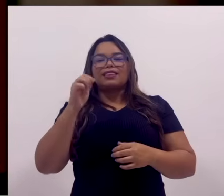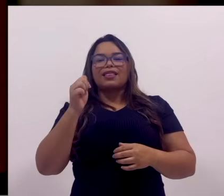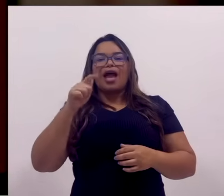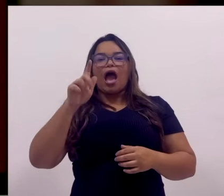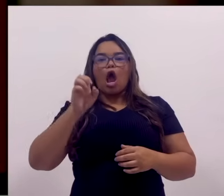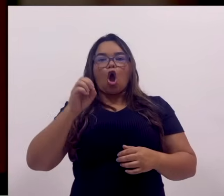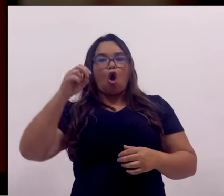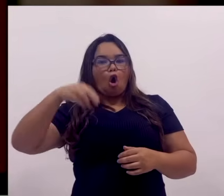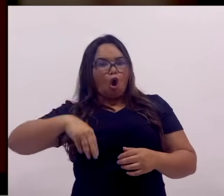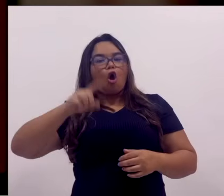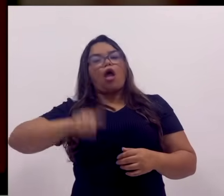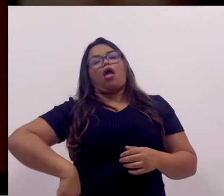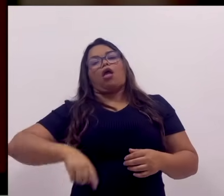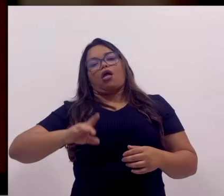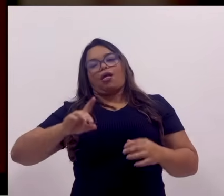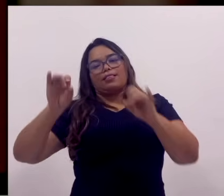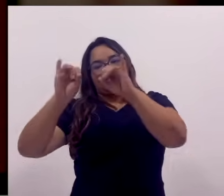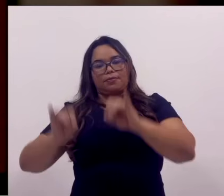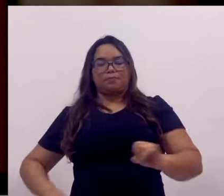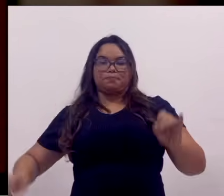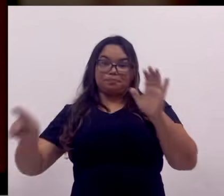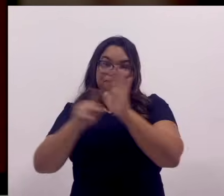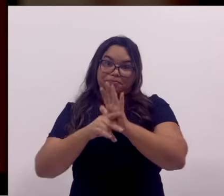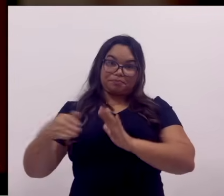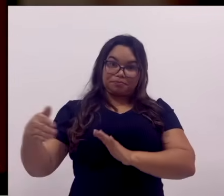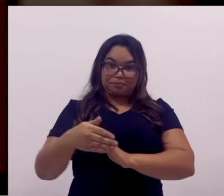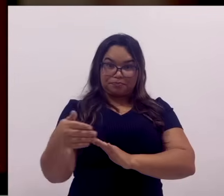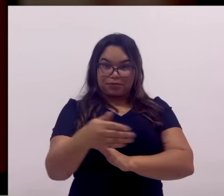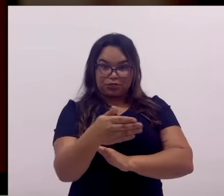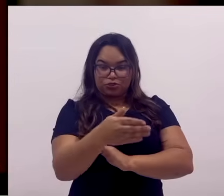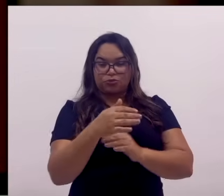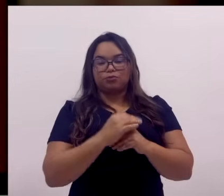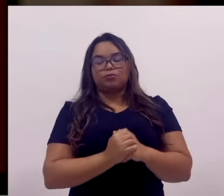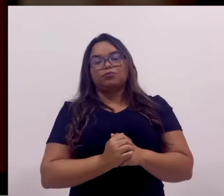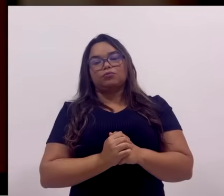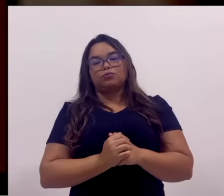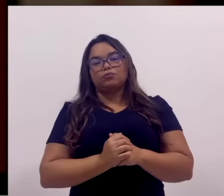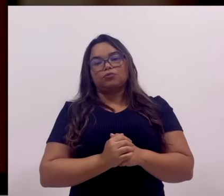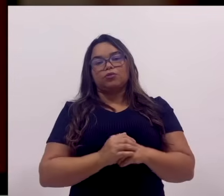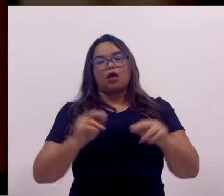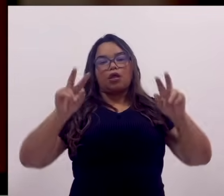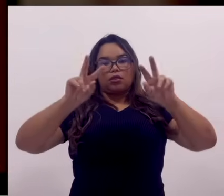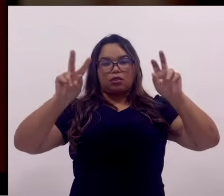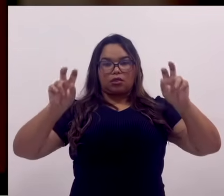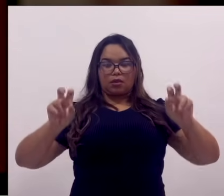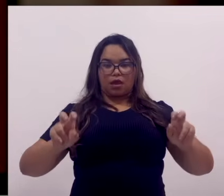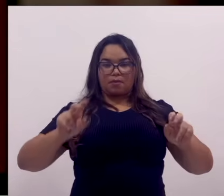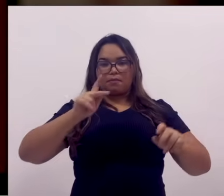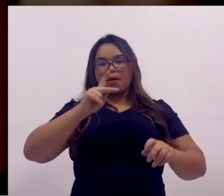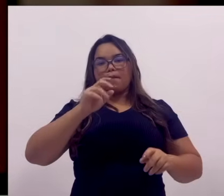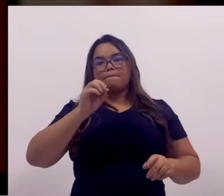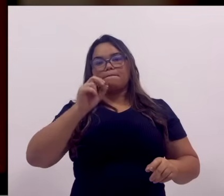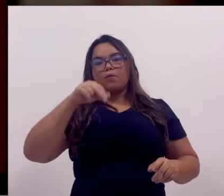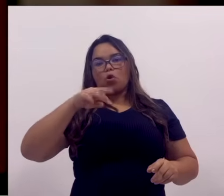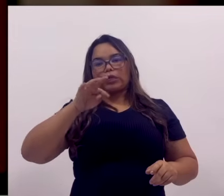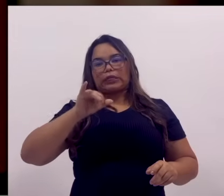E ele era chamado de Pontifex Maximus, a ponte entre o céu e a